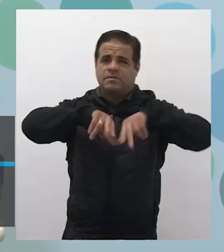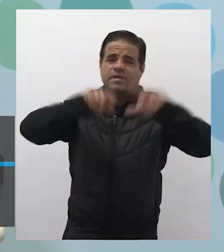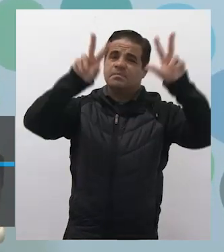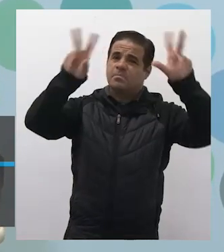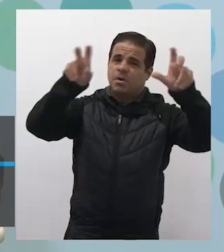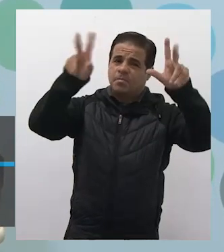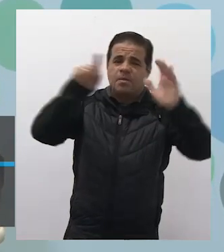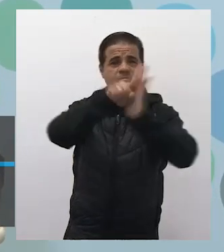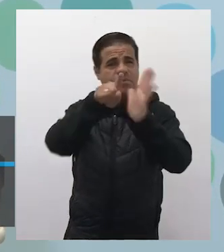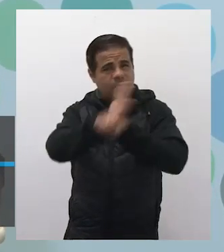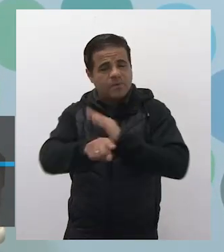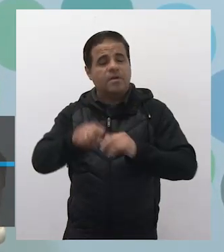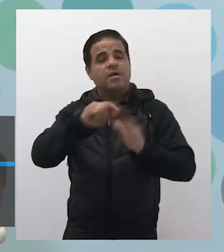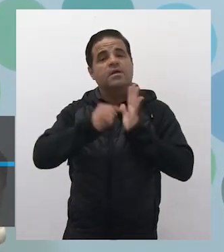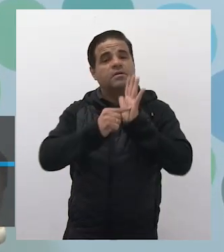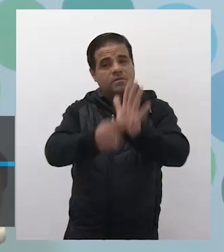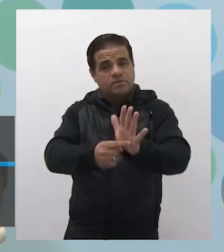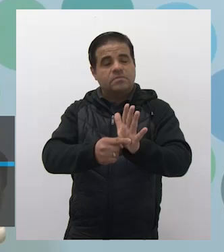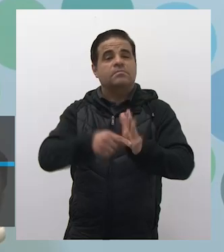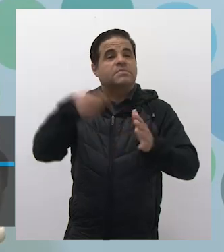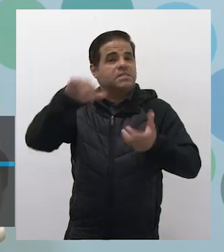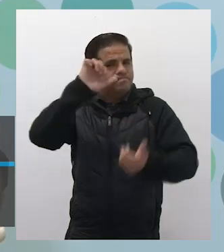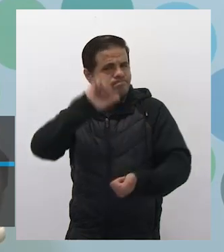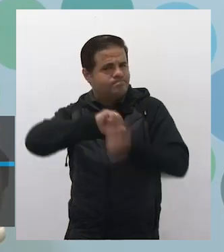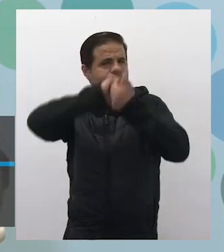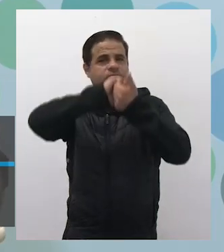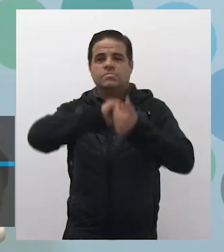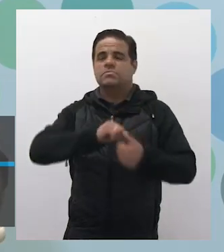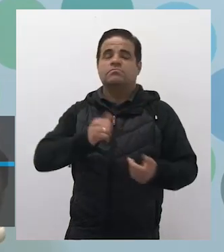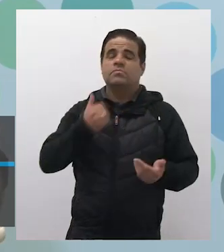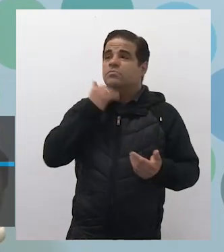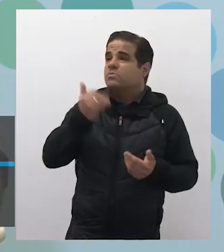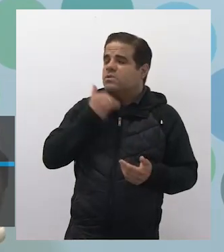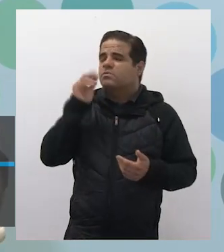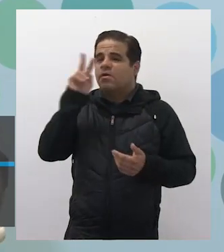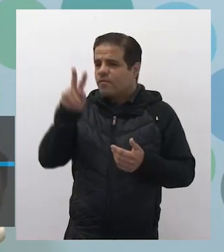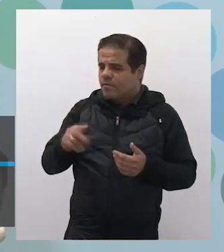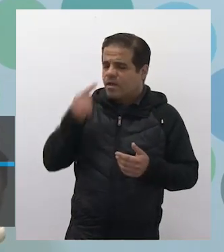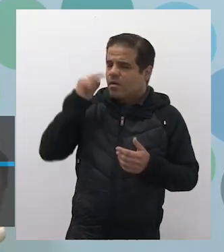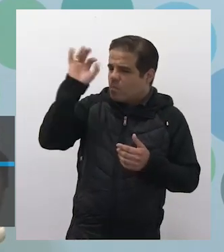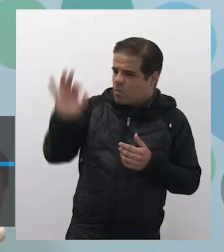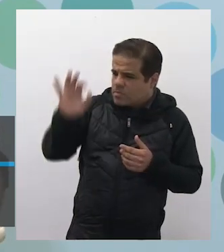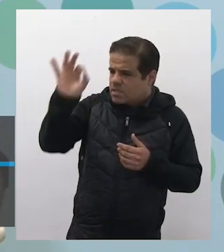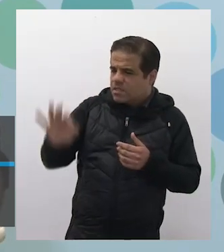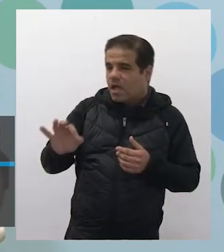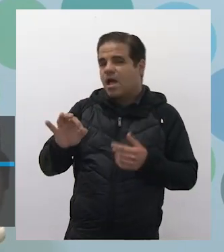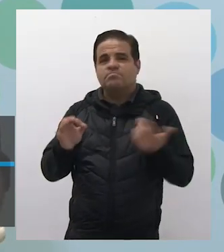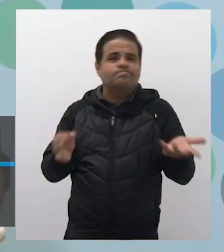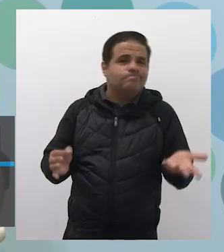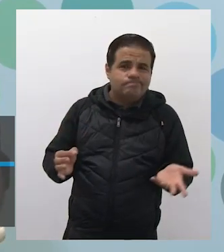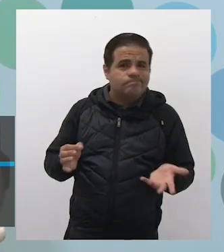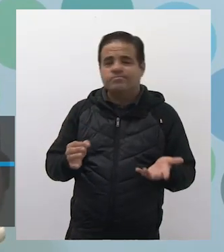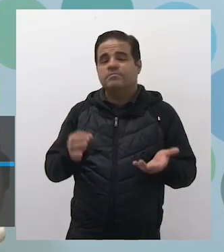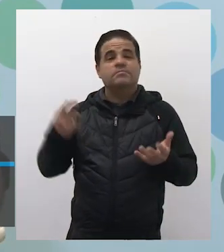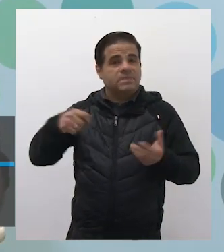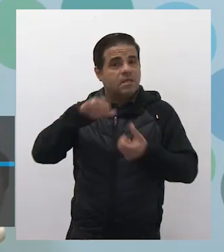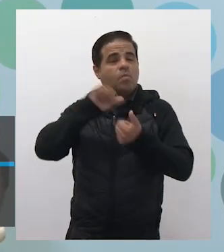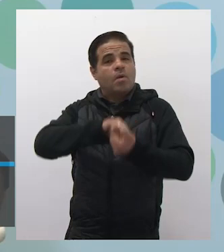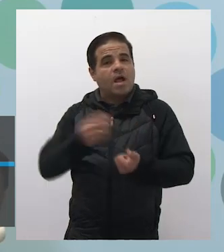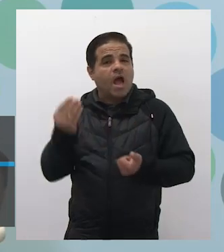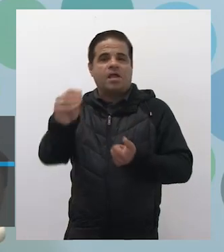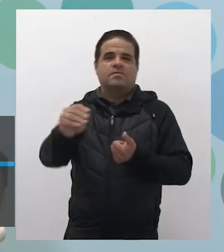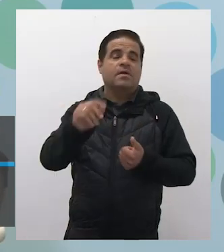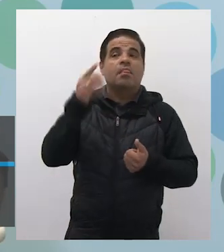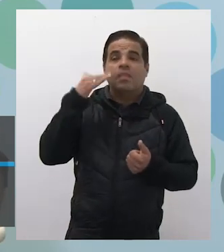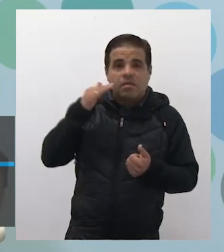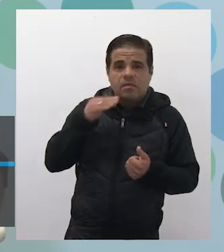questões, e esses indicativos precisam ser qualificados. Né? Não adianta a gente olhar lá e ver uma porcentagem e aquilo ser só um número. Precisa qualificar ele,